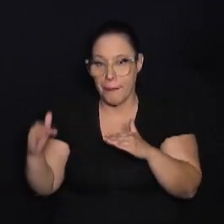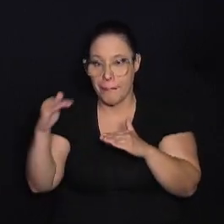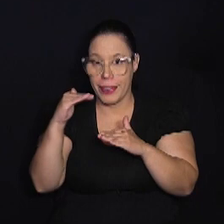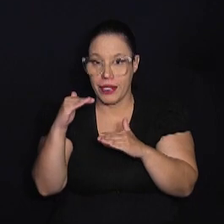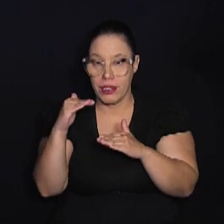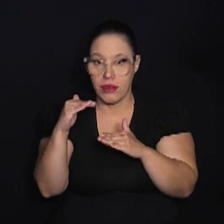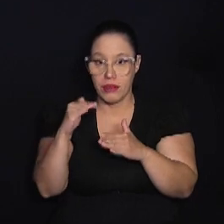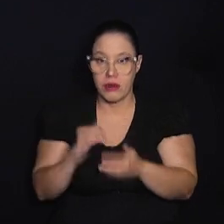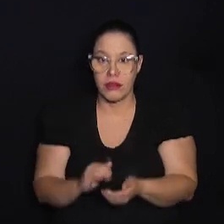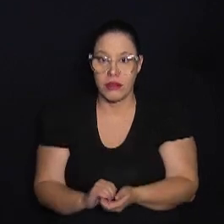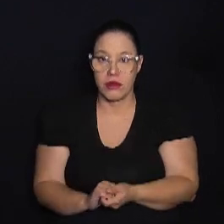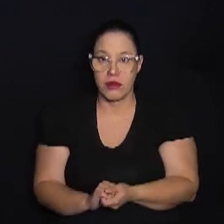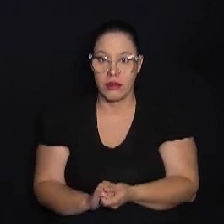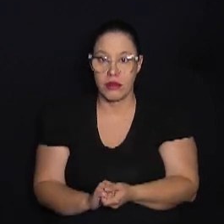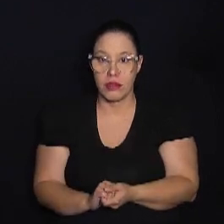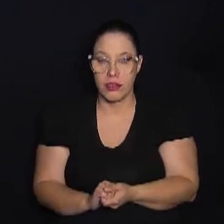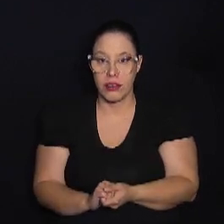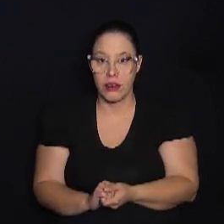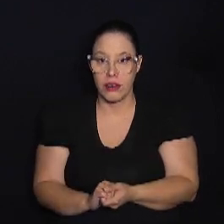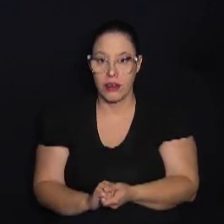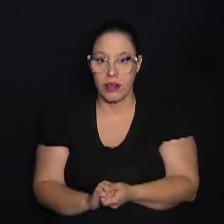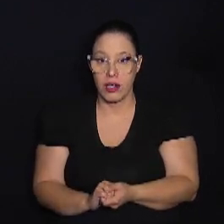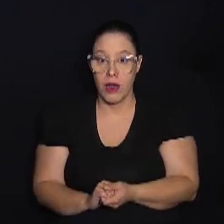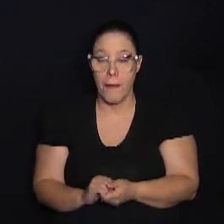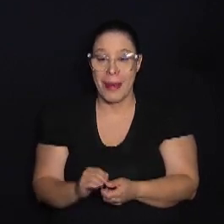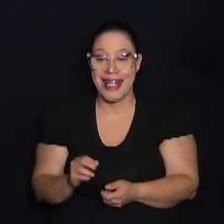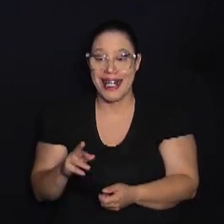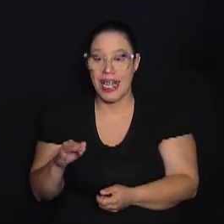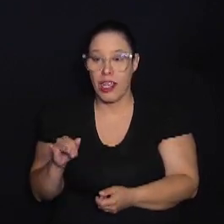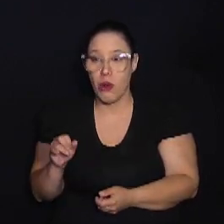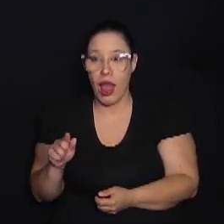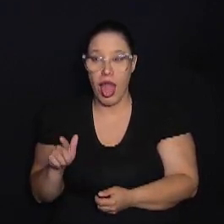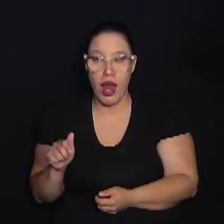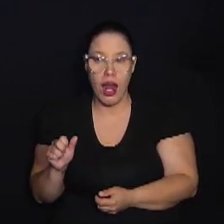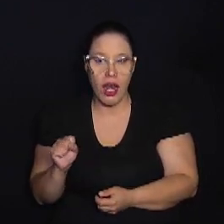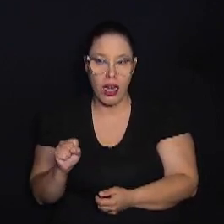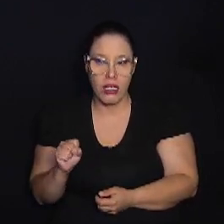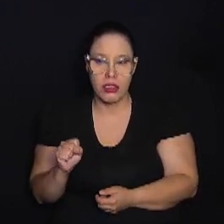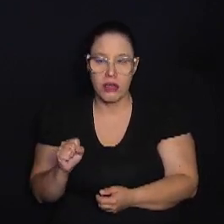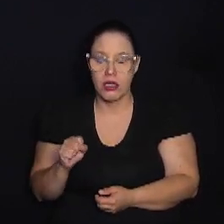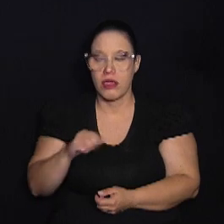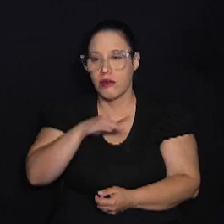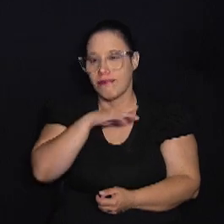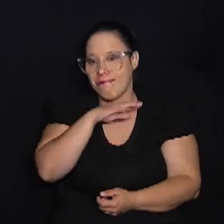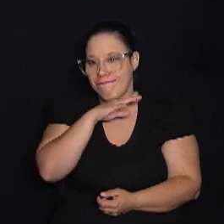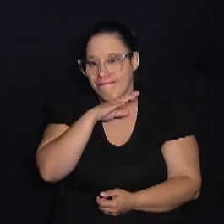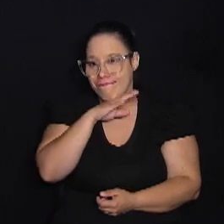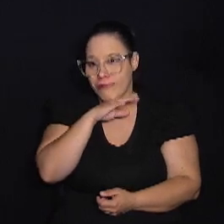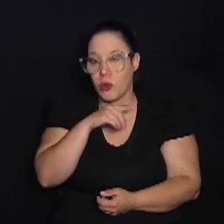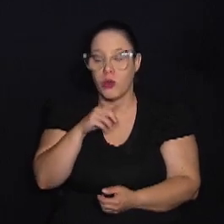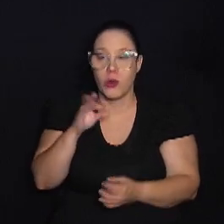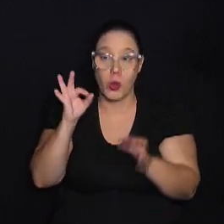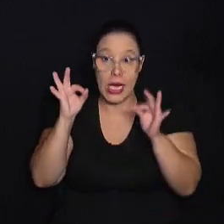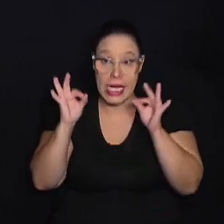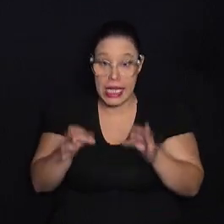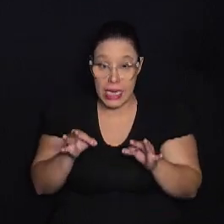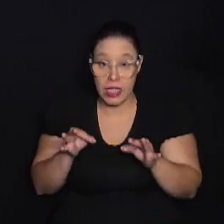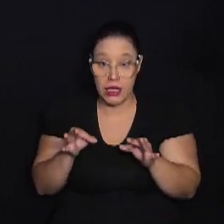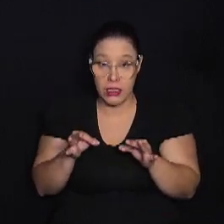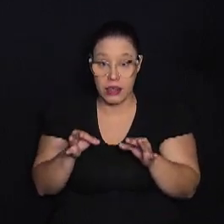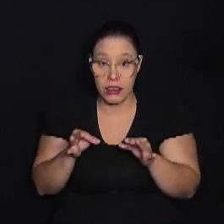chama, maior, muito mais sequelas e com resultado pior. O ideal seria que viesse